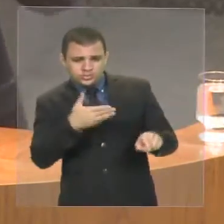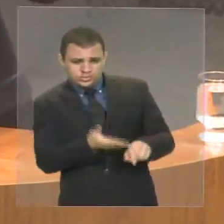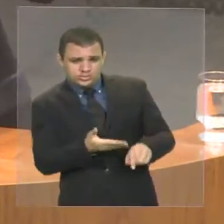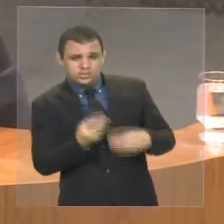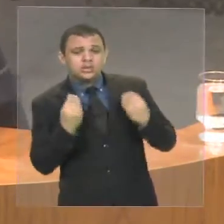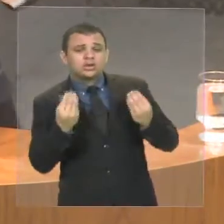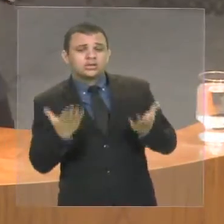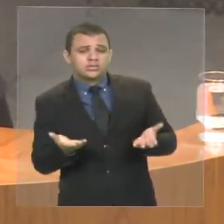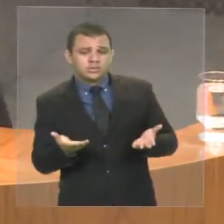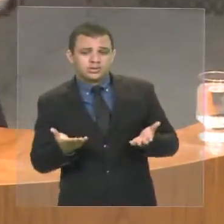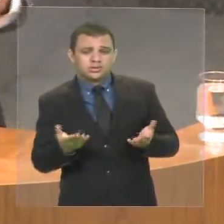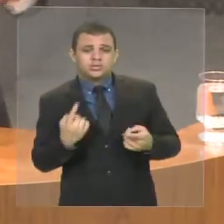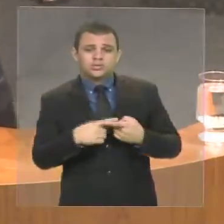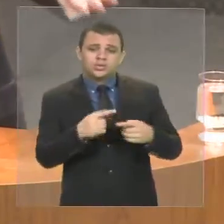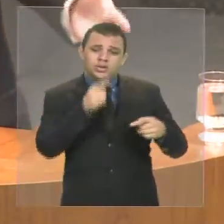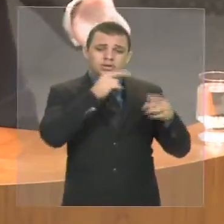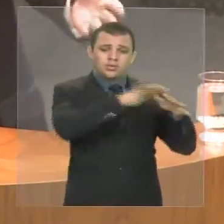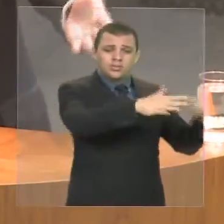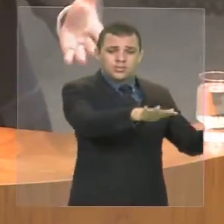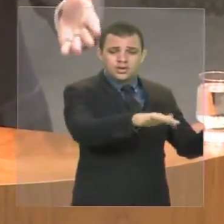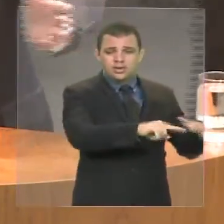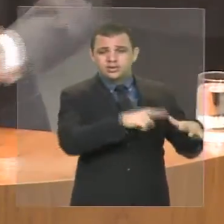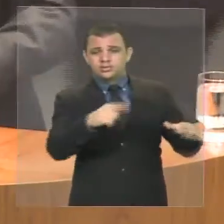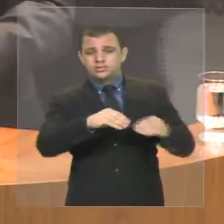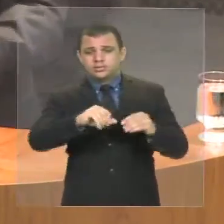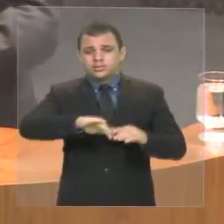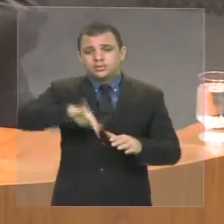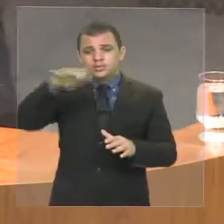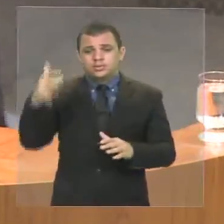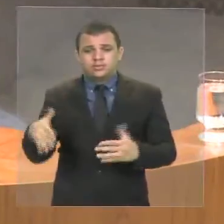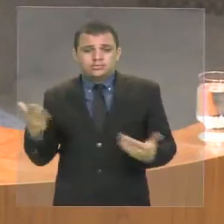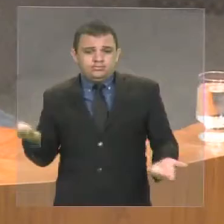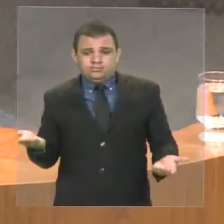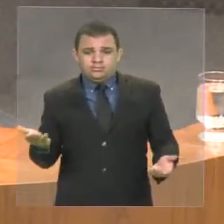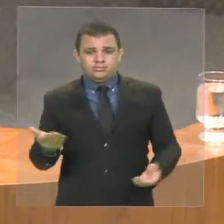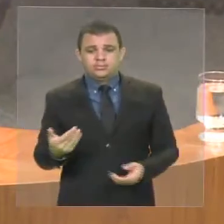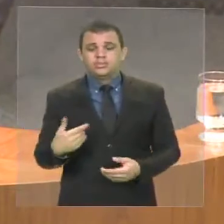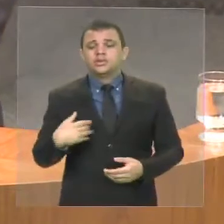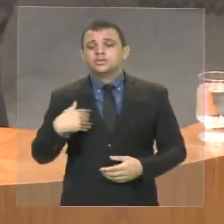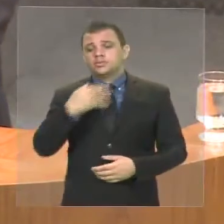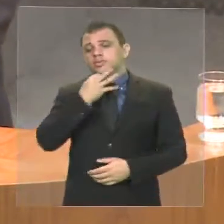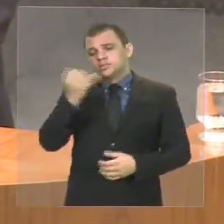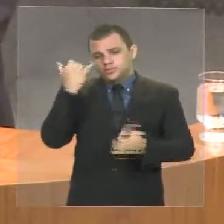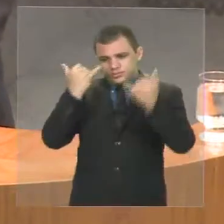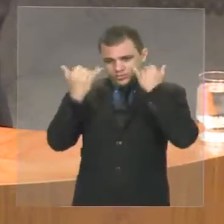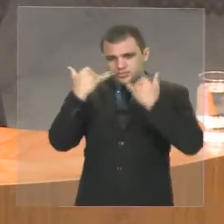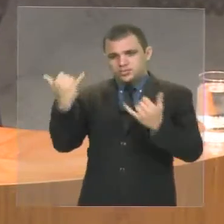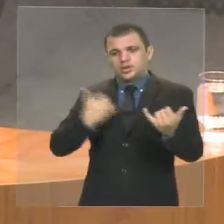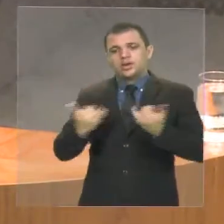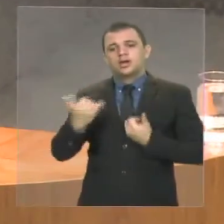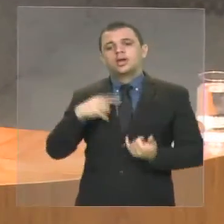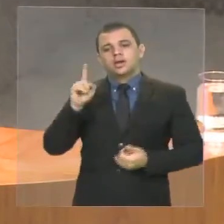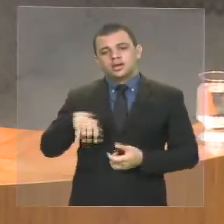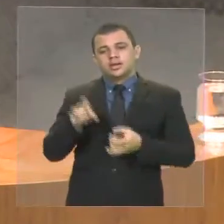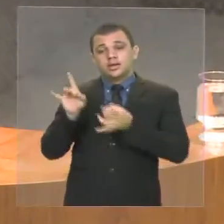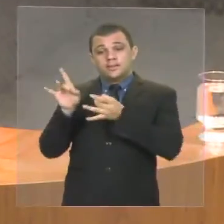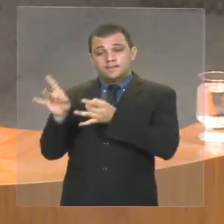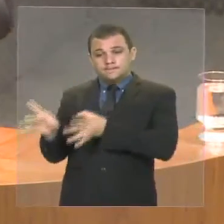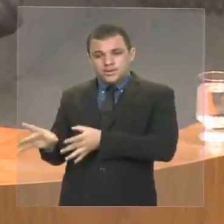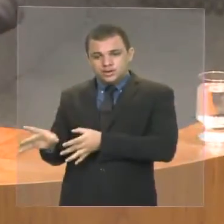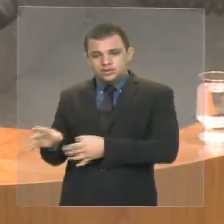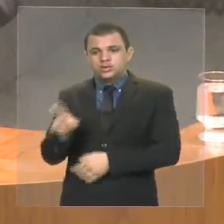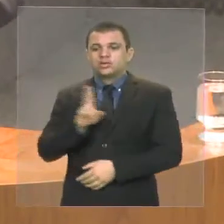a informação que eu tenho extraoficial, posso até estar enganado, é que está sendo abandonado o corredor da Avenida dos Holandeses para ser feito um sistema